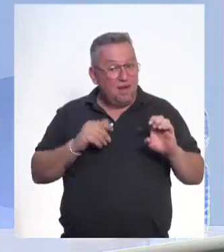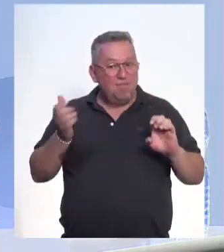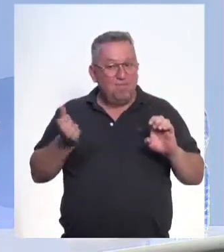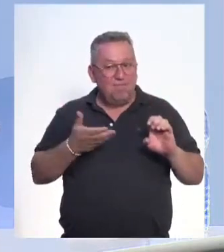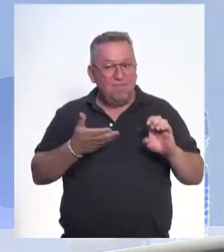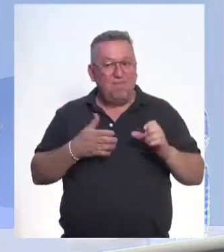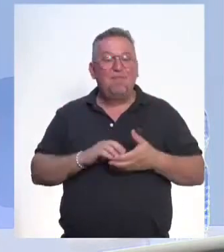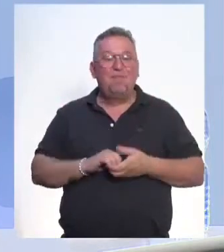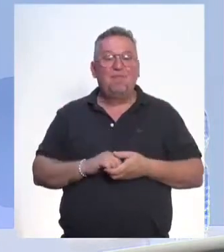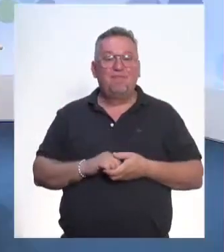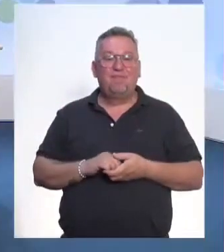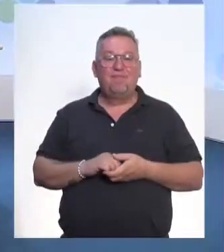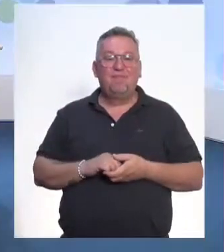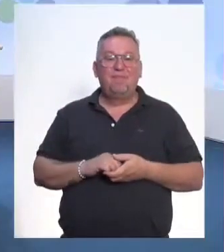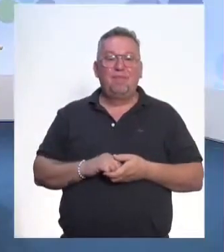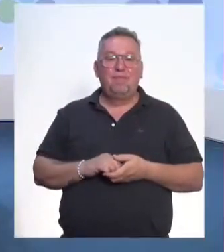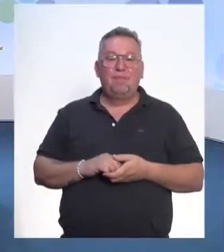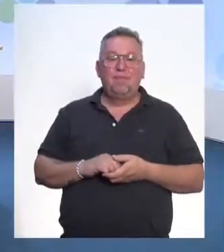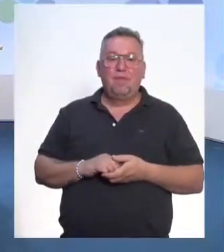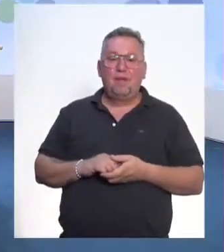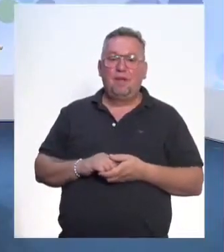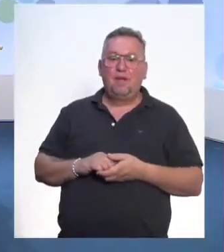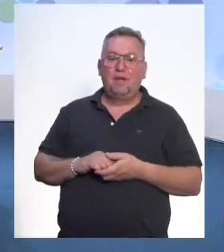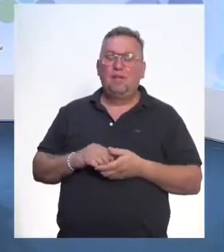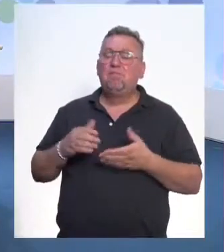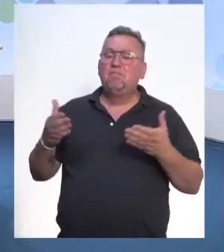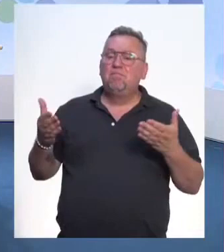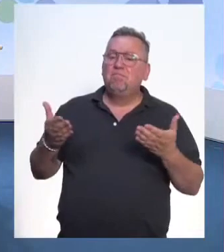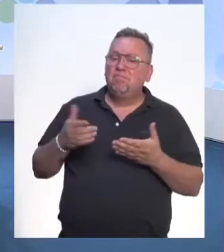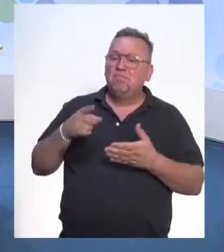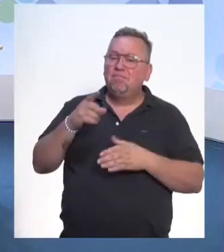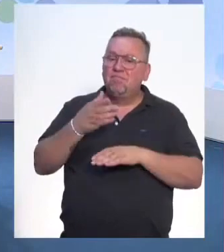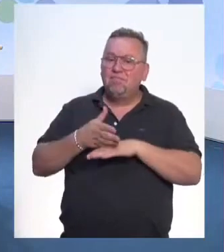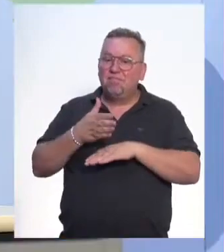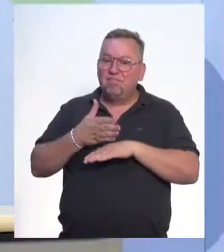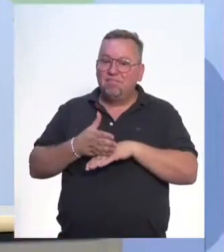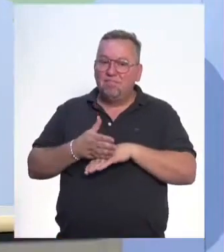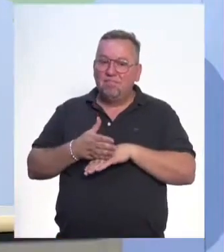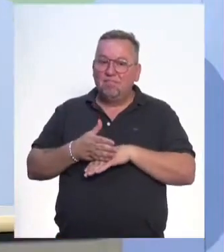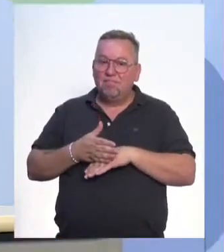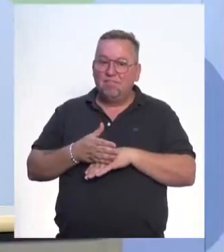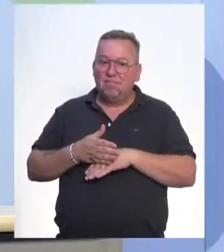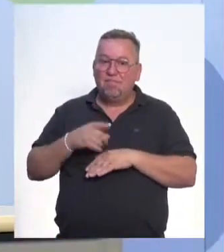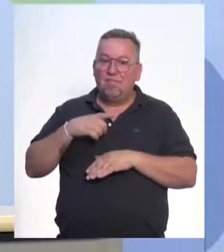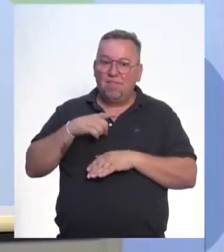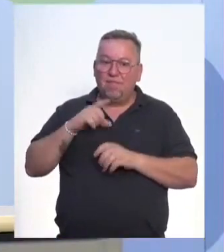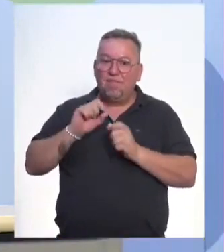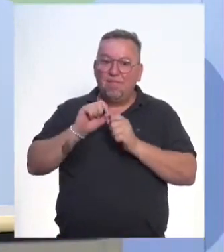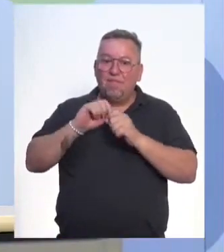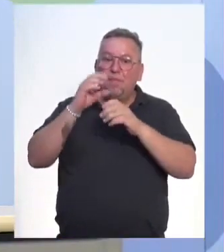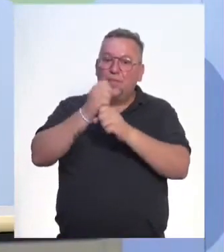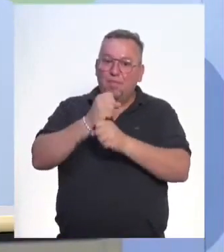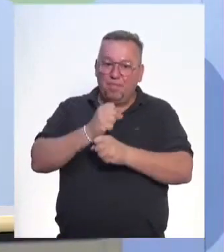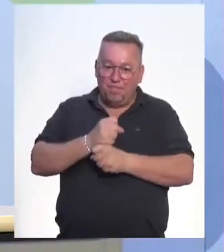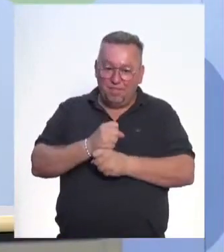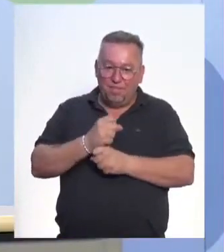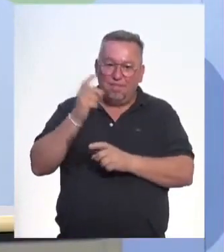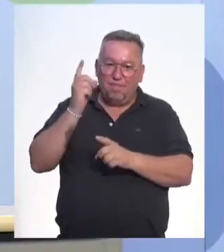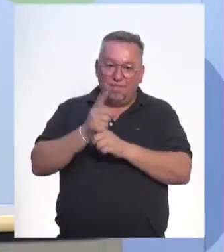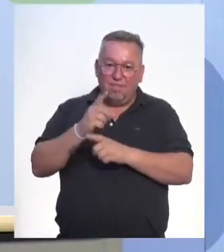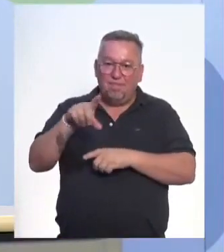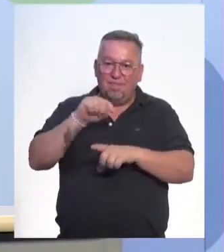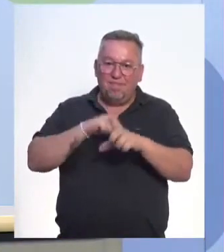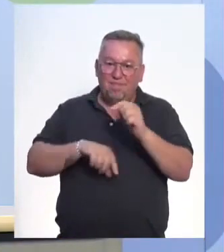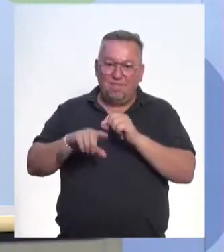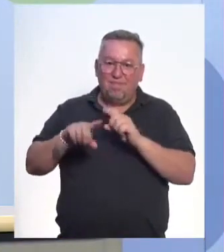ou E, ok? Professora Roberta, e agora para essa atividade? Olha, professora Inês, eles também vão ter que fazer a conta para depois descobrir a